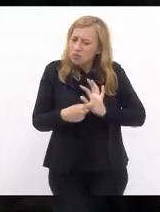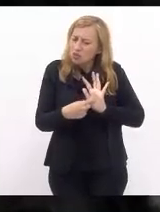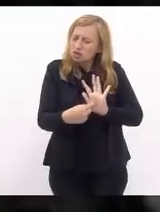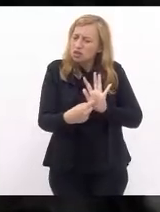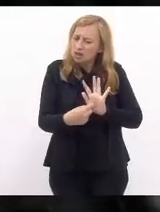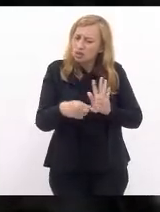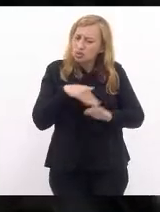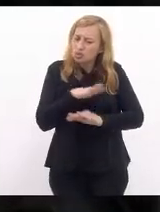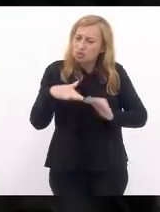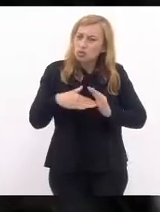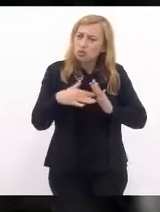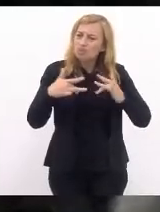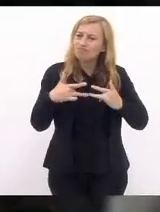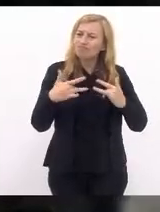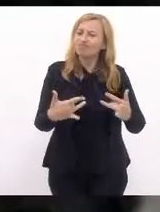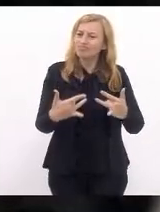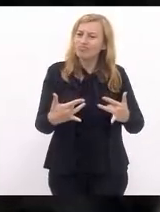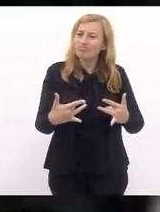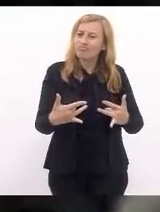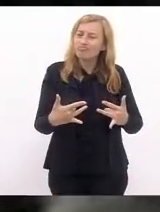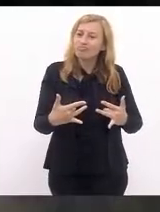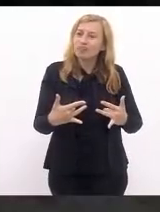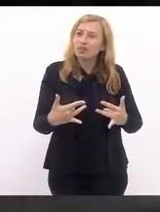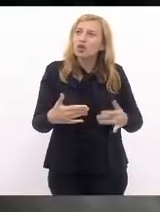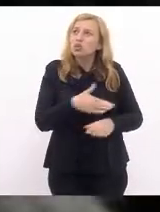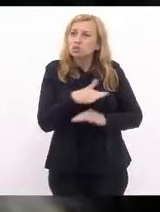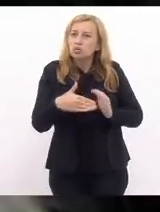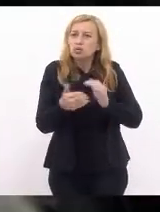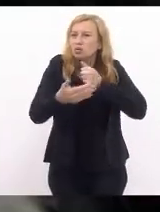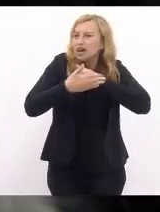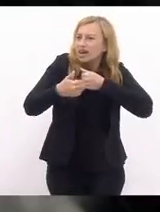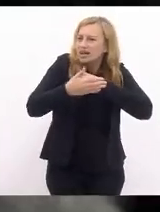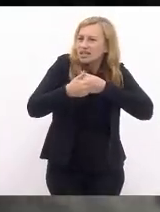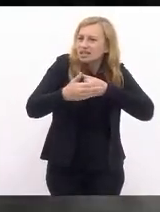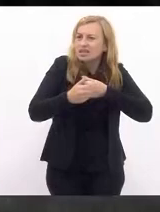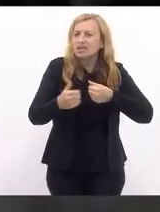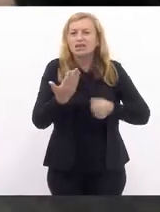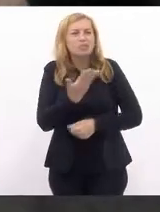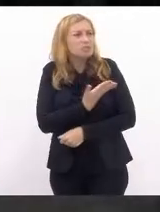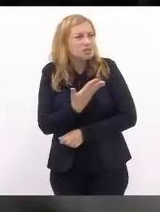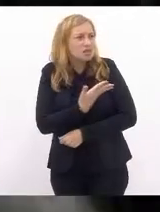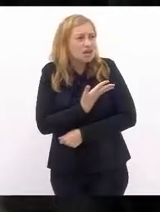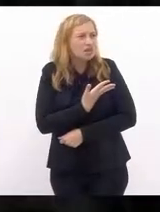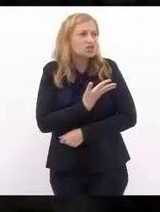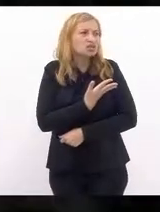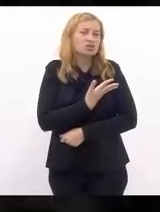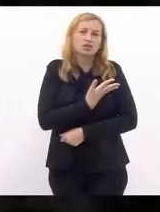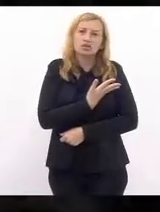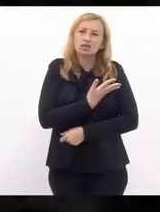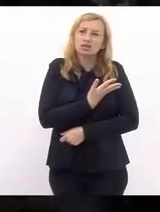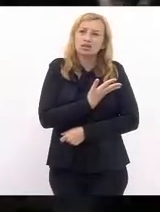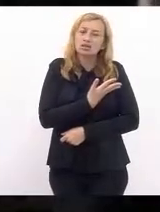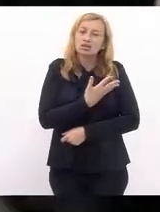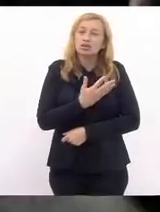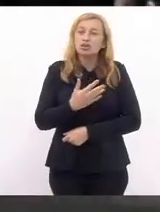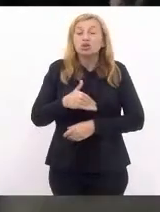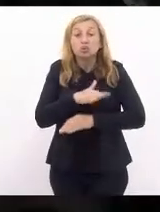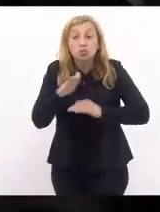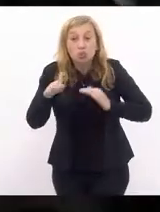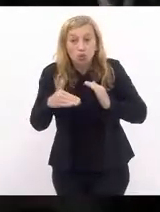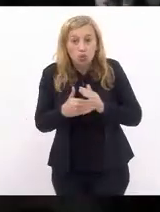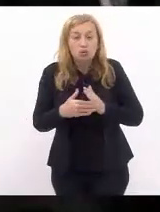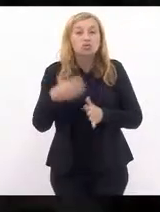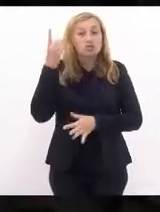demonstrar toda a nossa solidariedade todo nosso carinho toda a nossa amizade entre